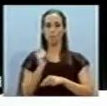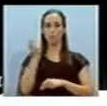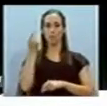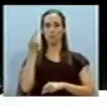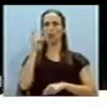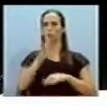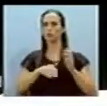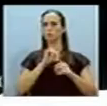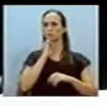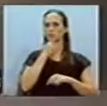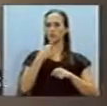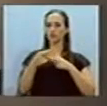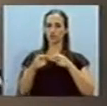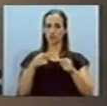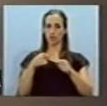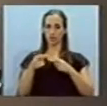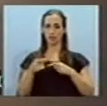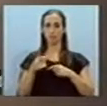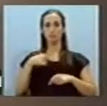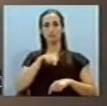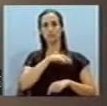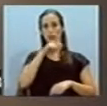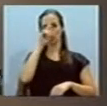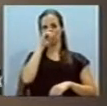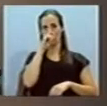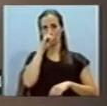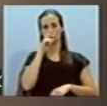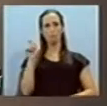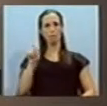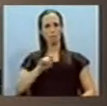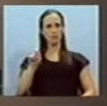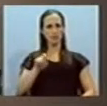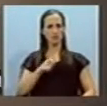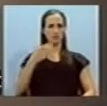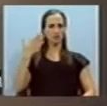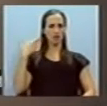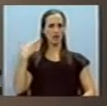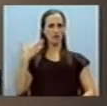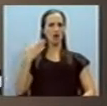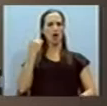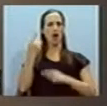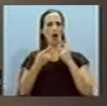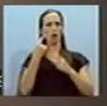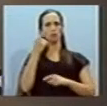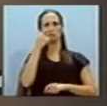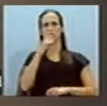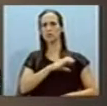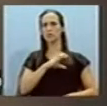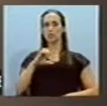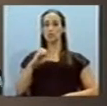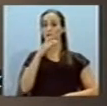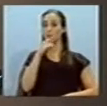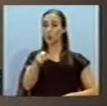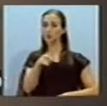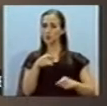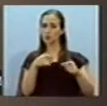acontece naquela estrela. E certamente nos lembramos que há alguns meses houve alguns cientistas até que especularam que esta estrela, será